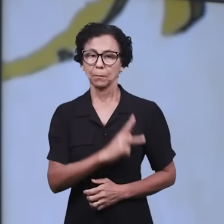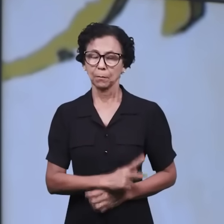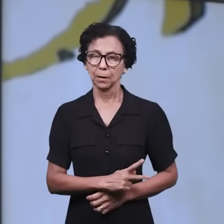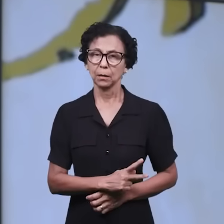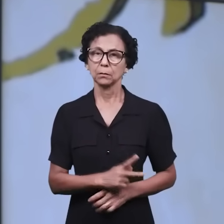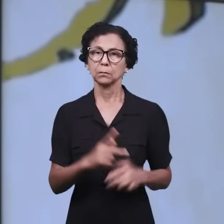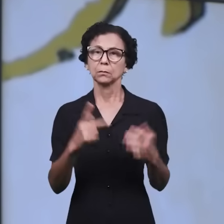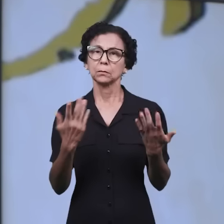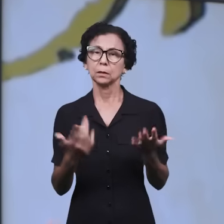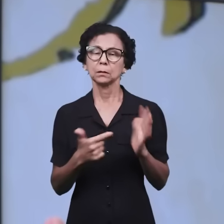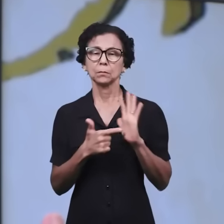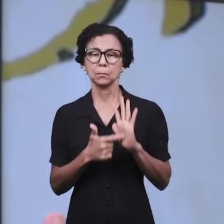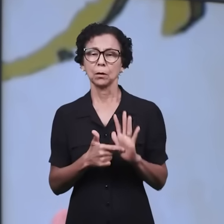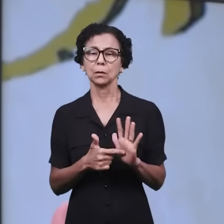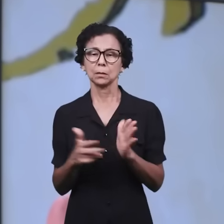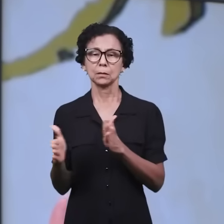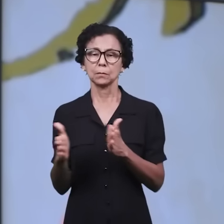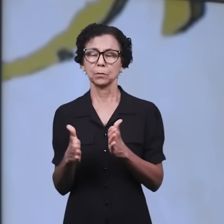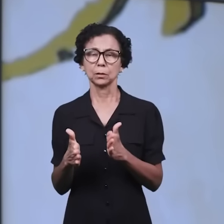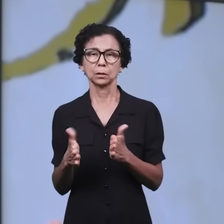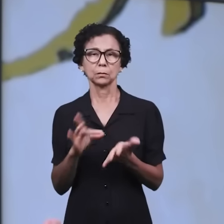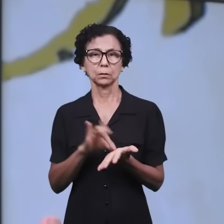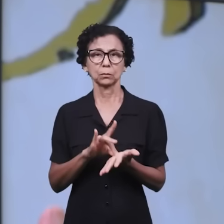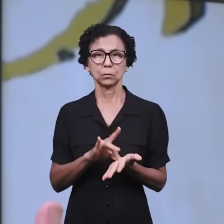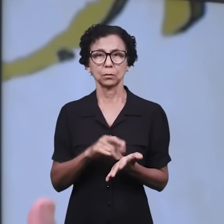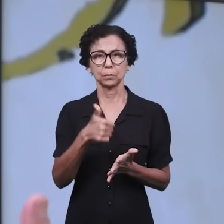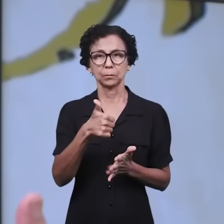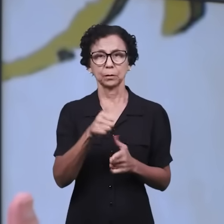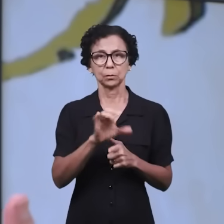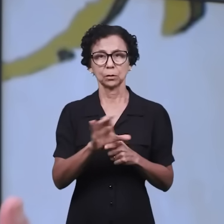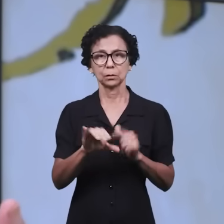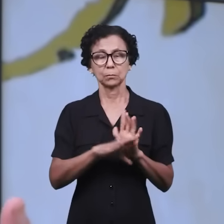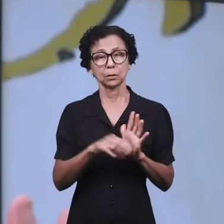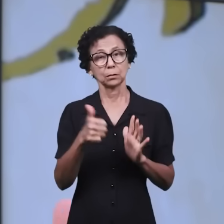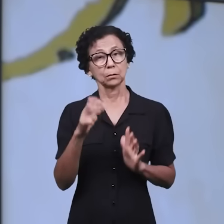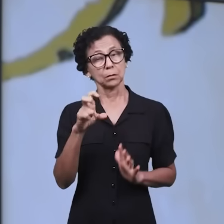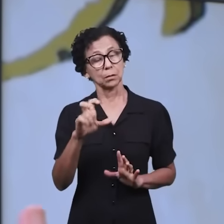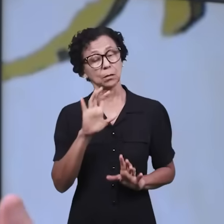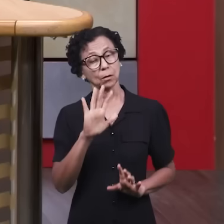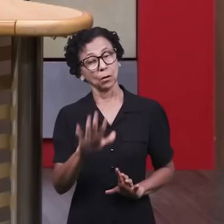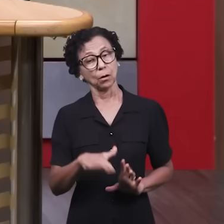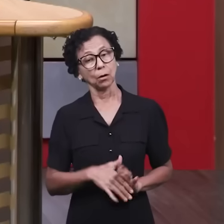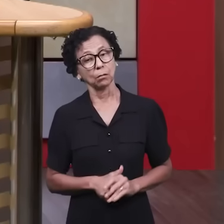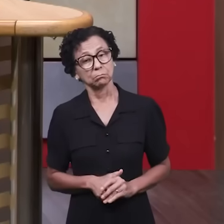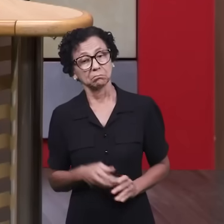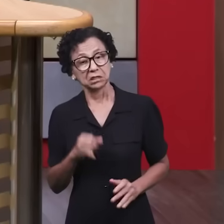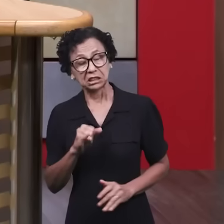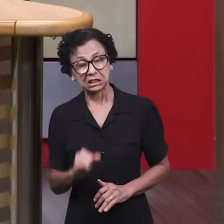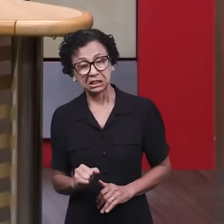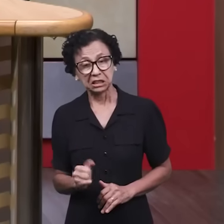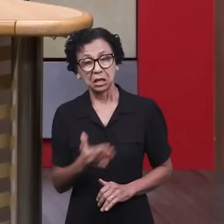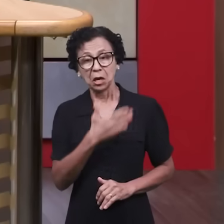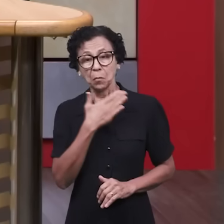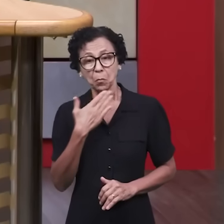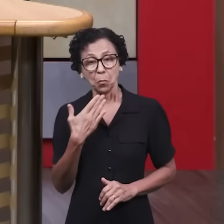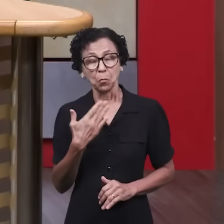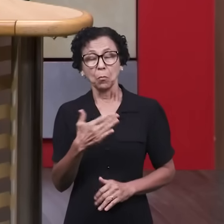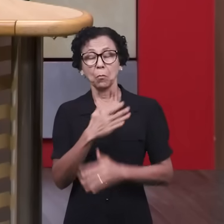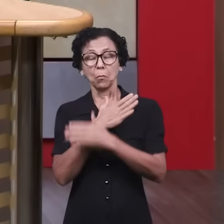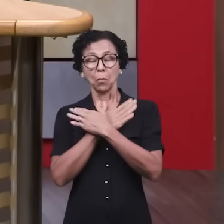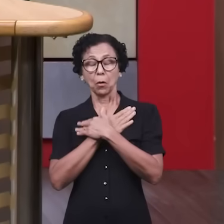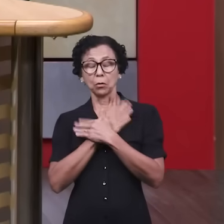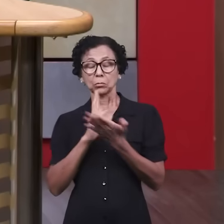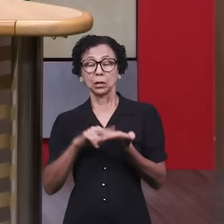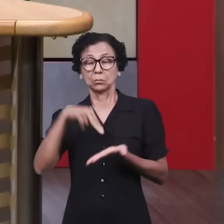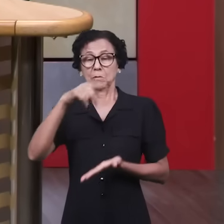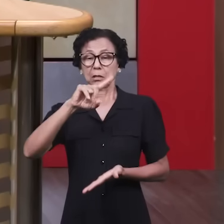1 Coríntios 15, ele vai dizer assim, olha, se os mortos não ressuscitam, então comamos e bebamos. É vã a nossa fé. É vã a nossa fé. Comamos e